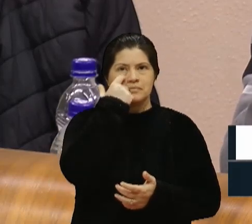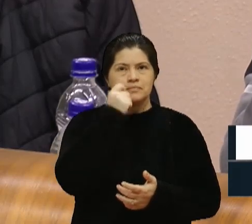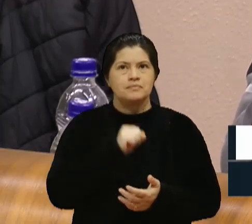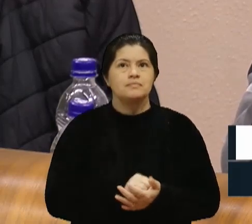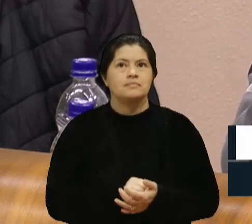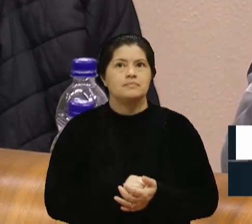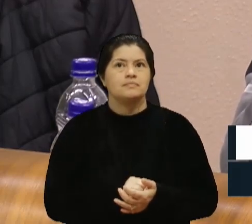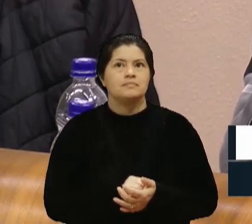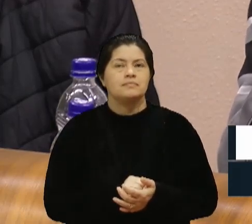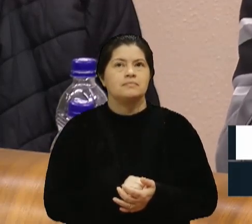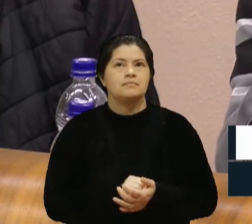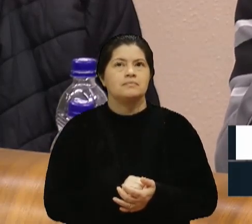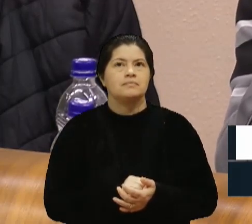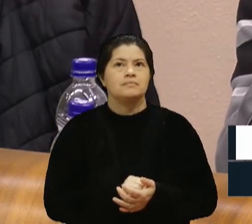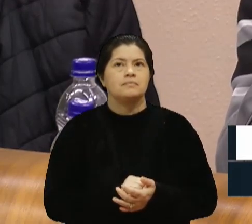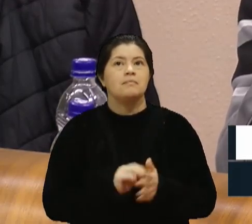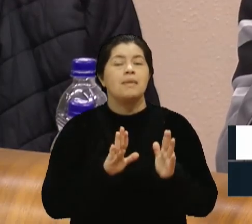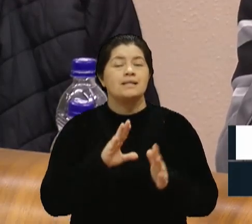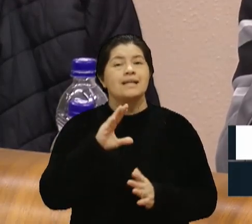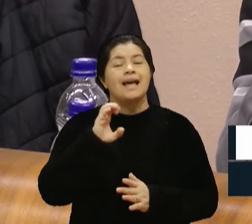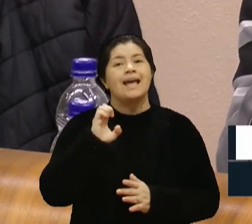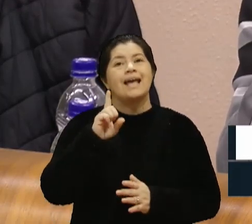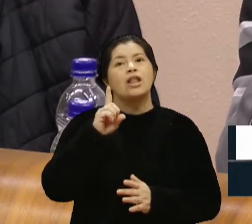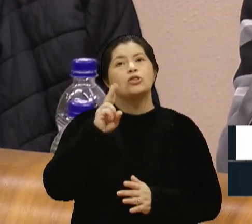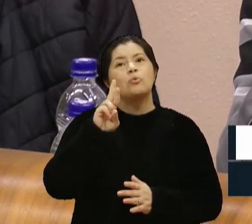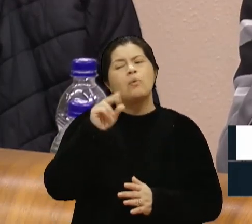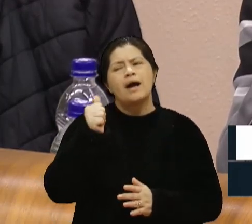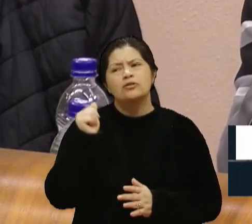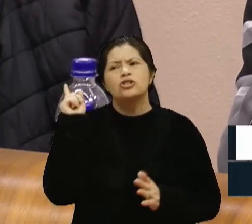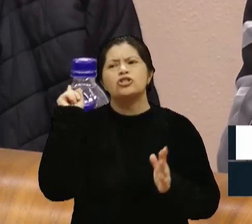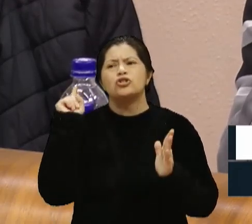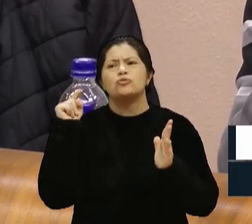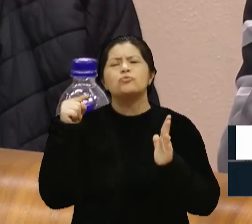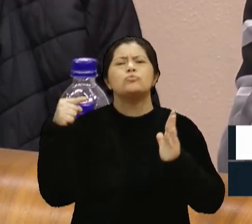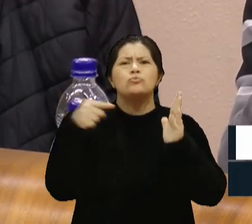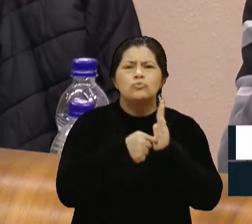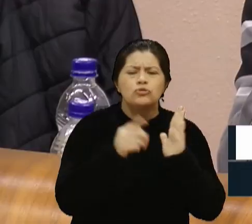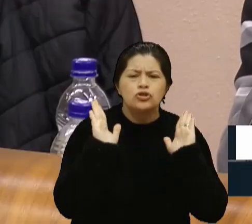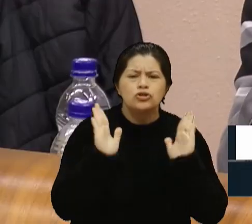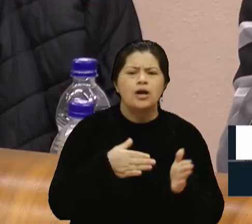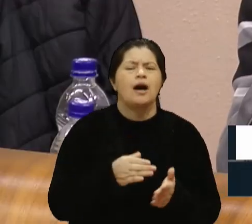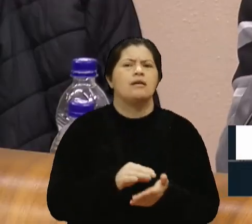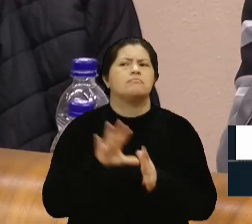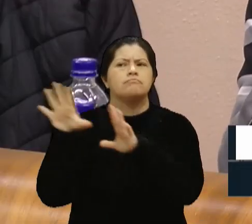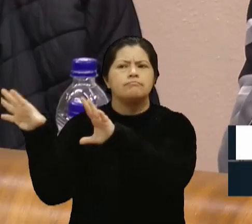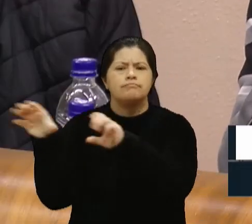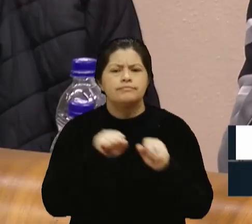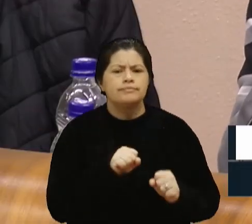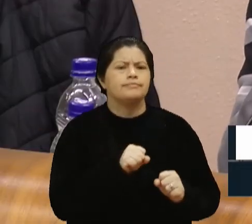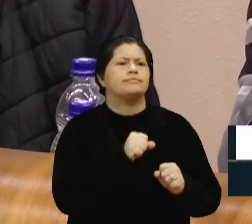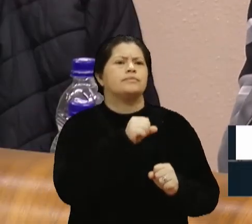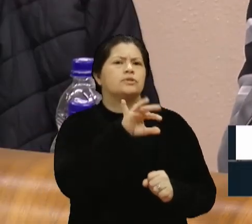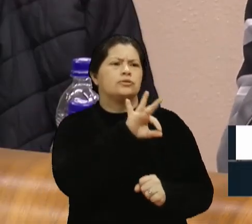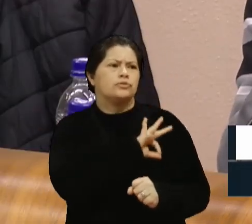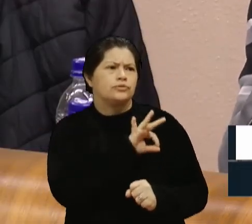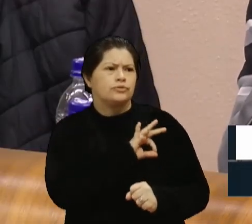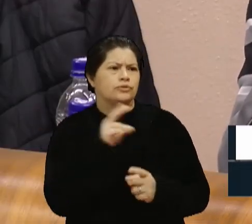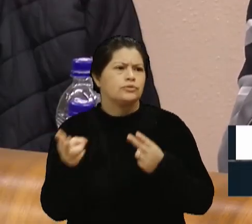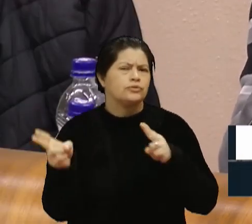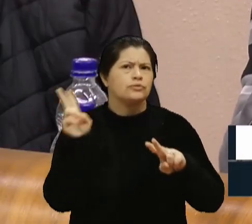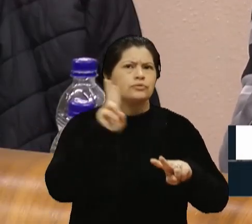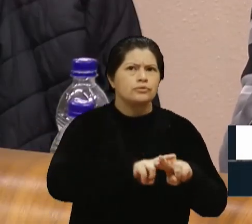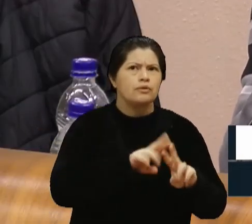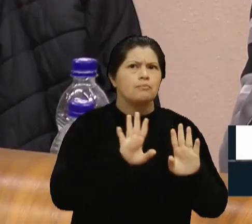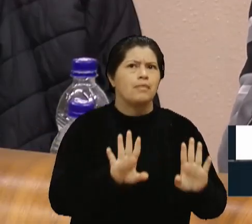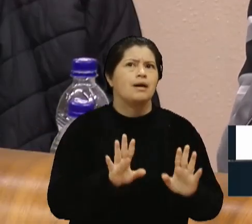é a minha posição. O Eduardo já foi denunciado, já foi levado pela guarda, já foi, né? O Eduardo realmente é um problema. Só que aquela história,